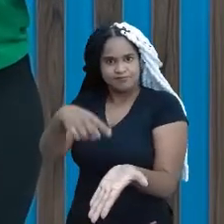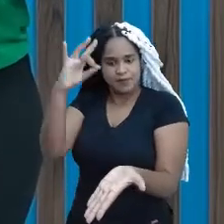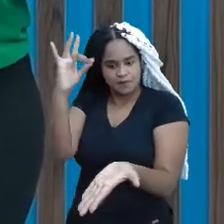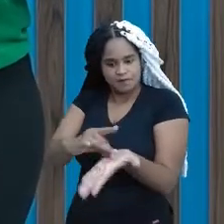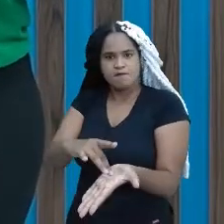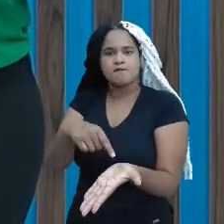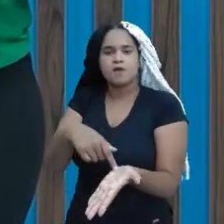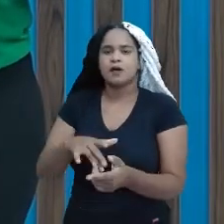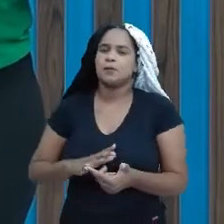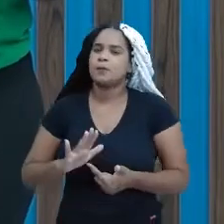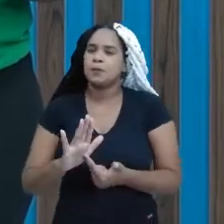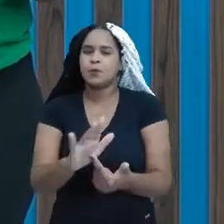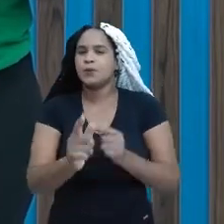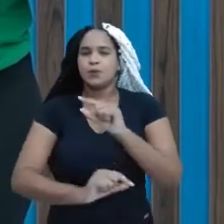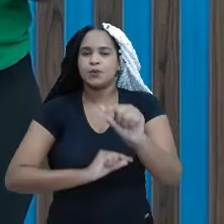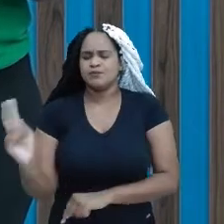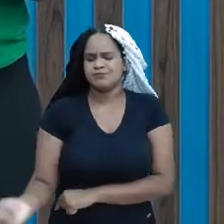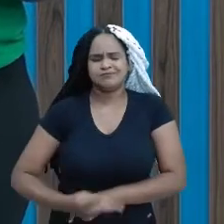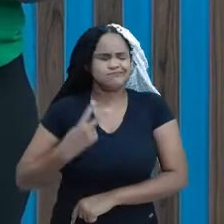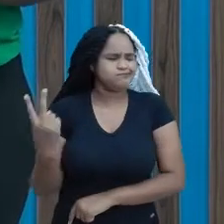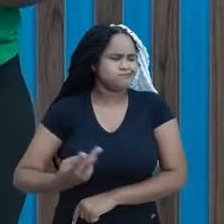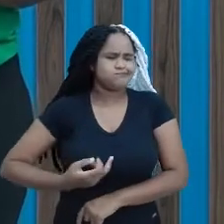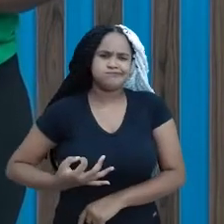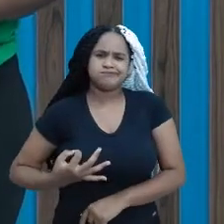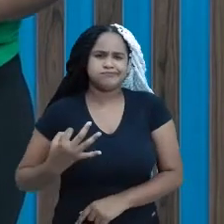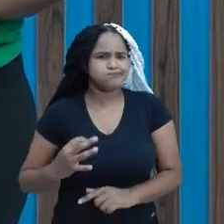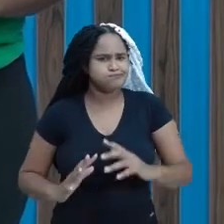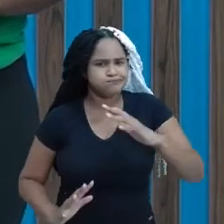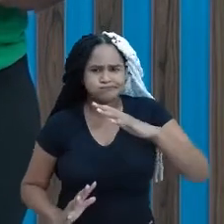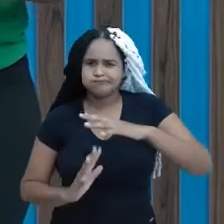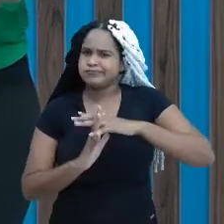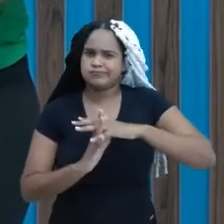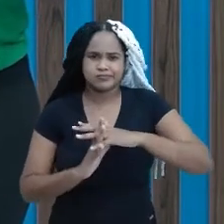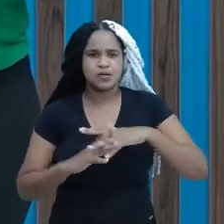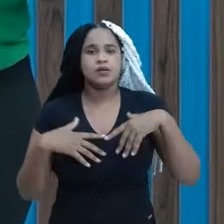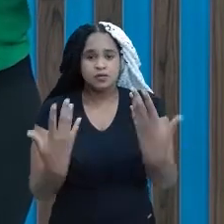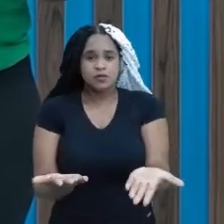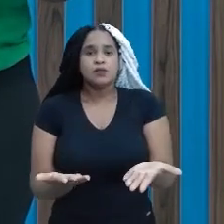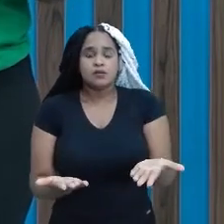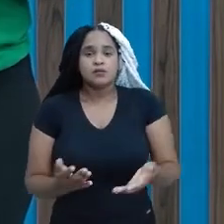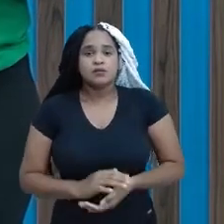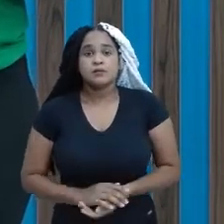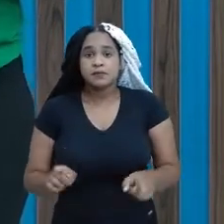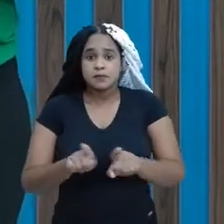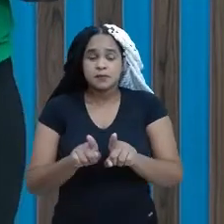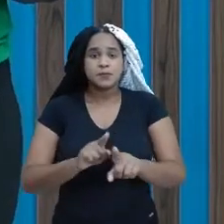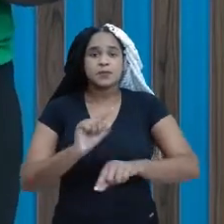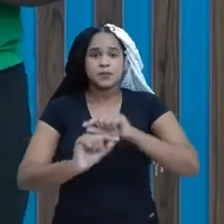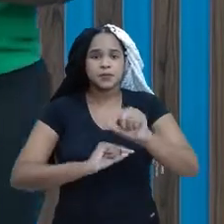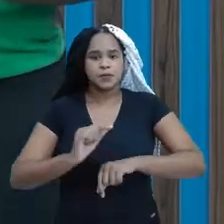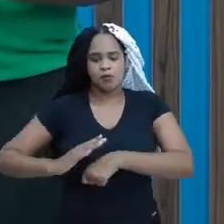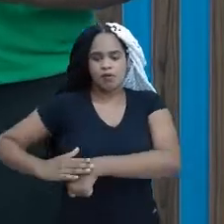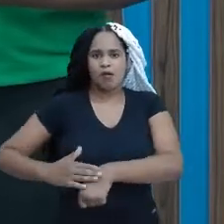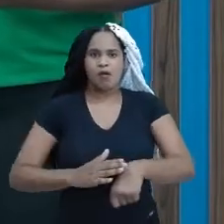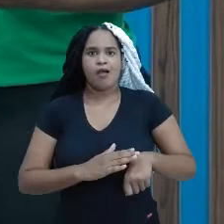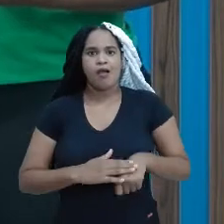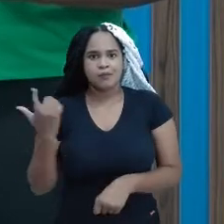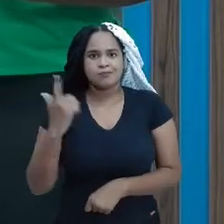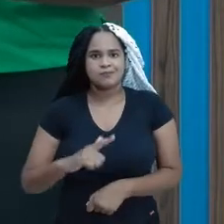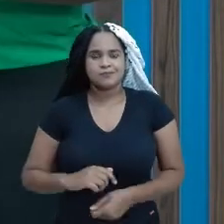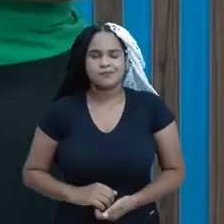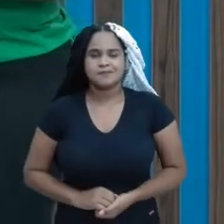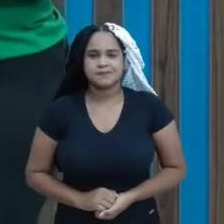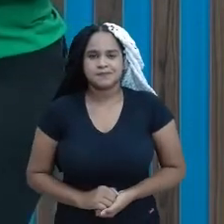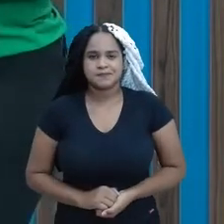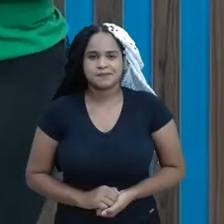traz valores imensos para a vida dele, é a motivação e a autonomia.